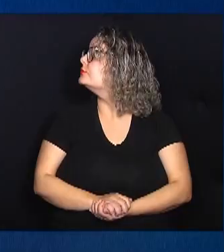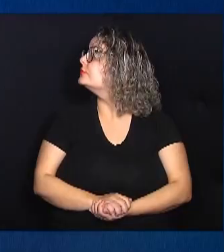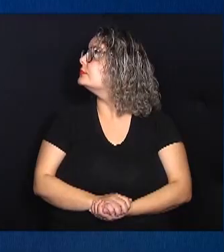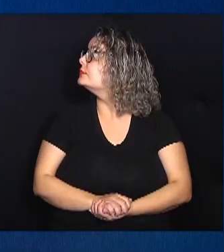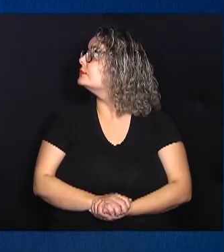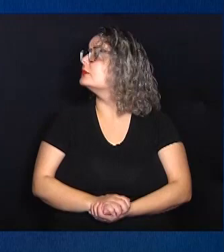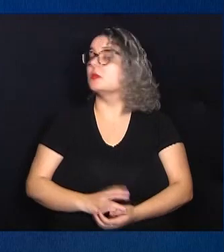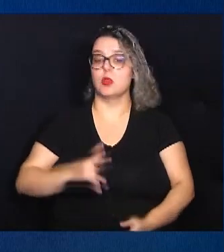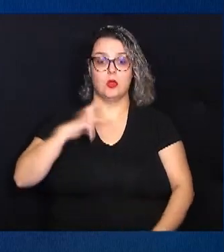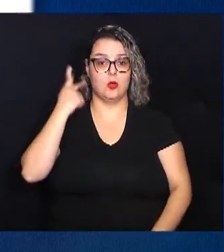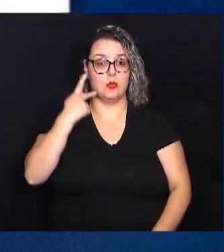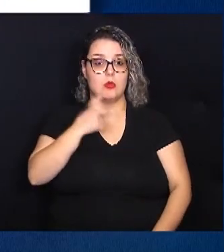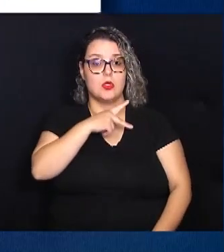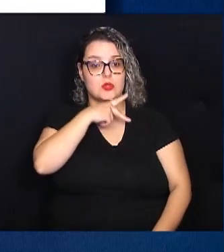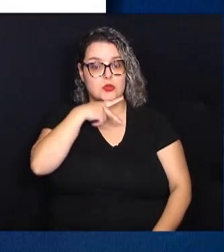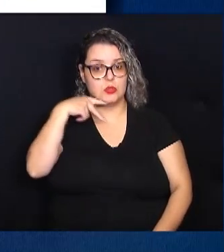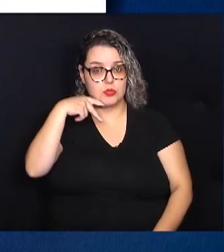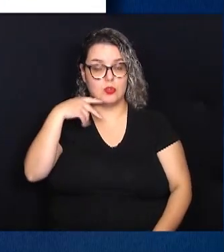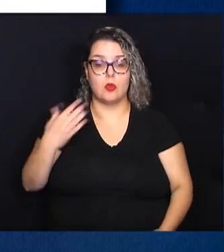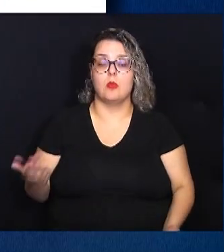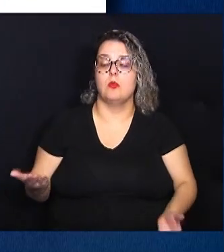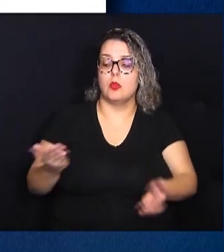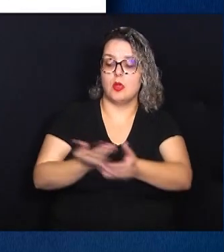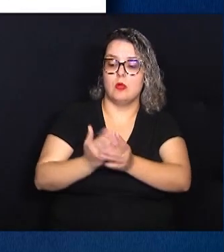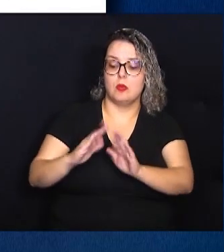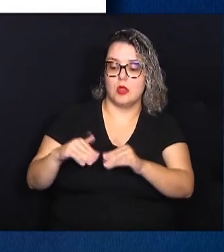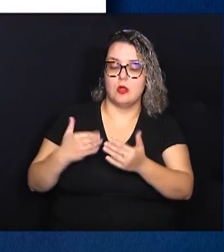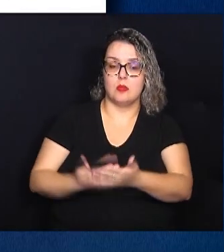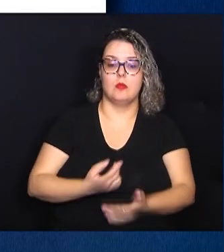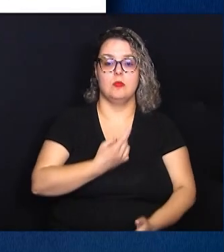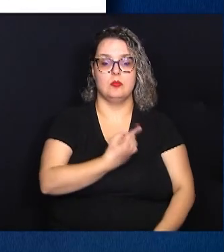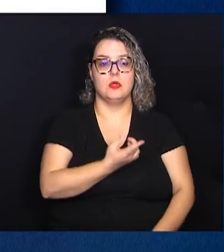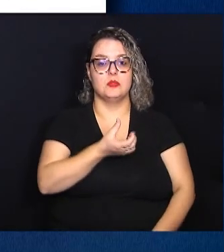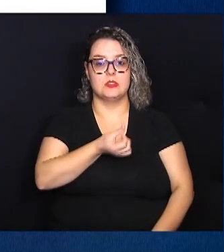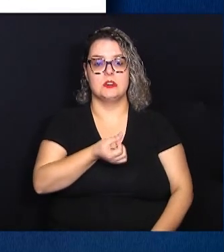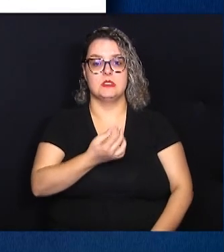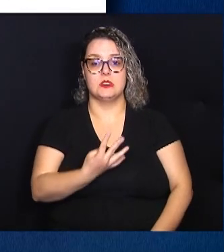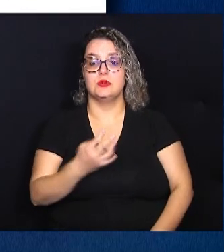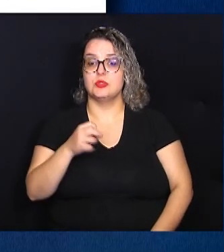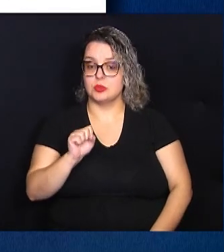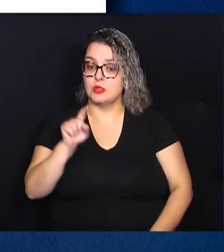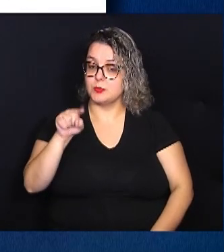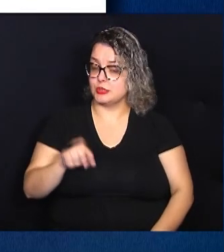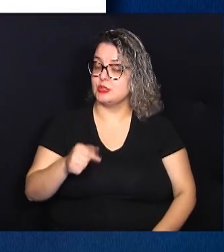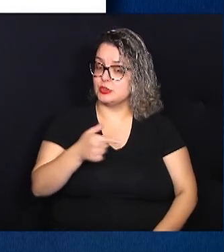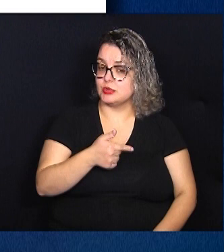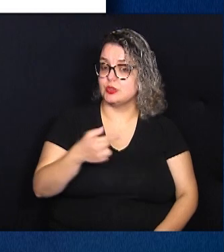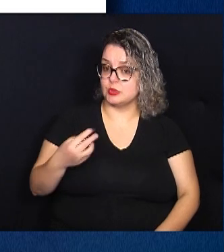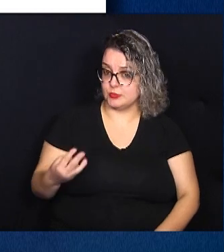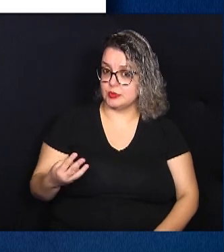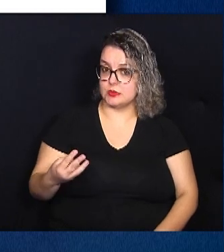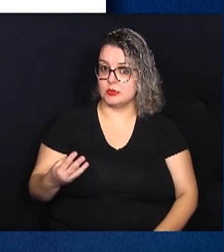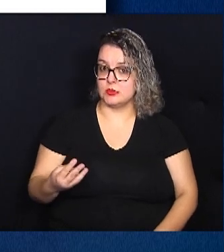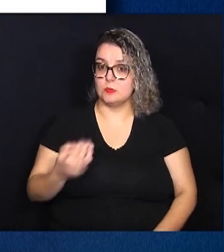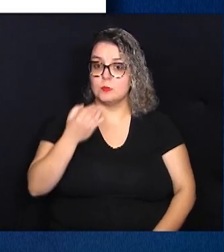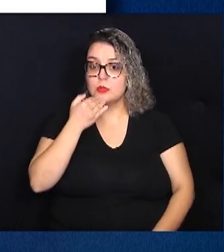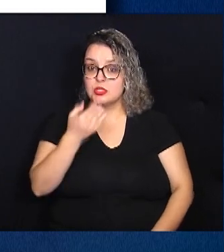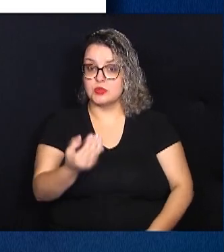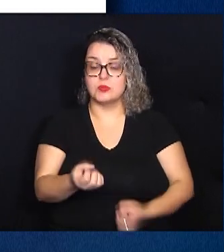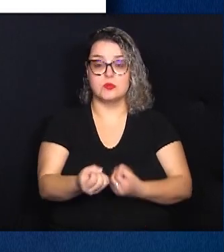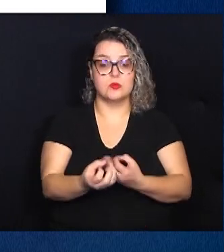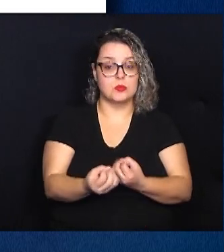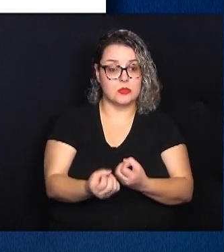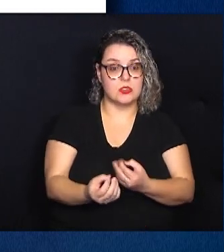O vereador Hermínio Monteiro protocolou um requerimento 1648 de 2023, solicitando